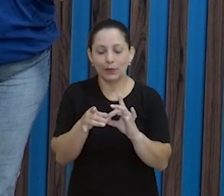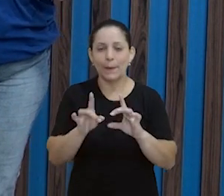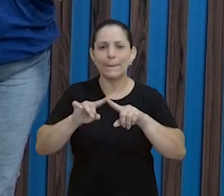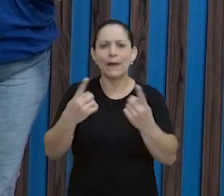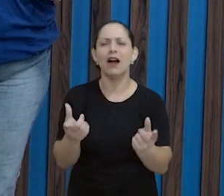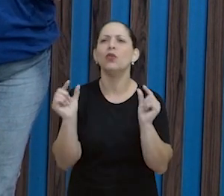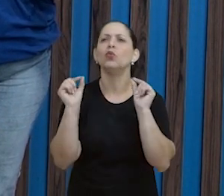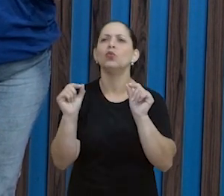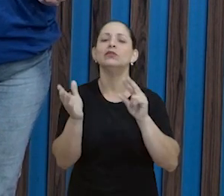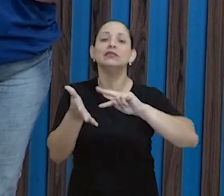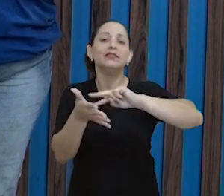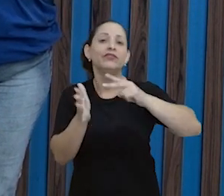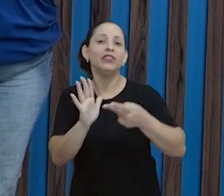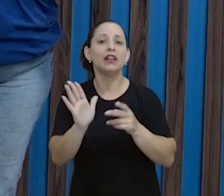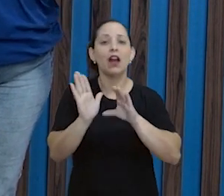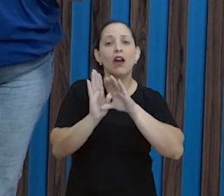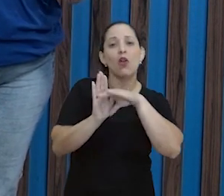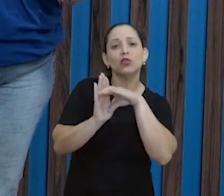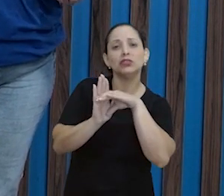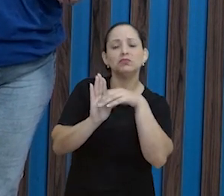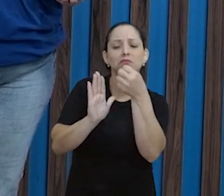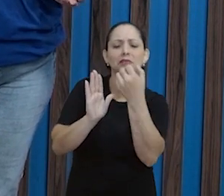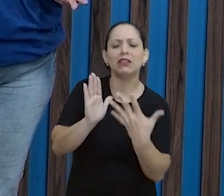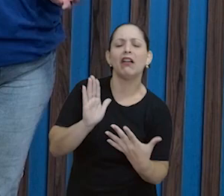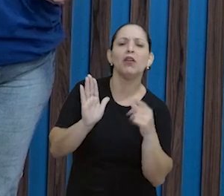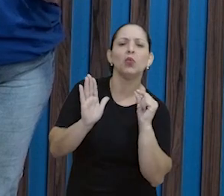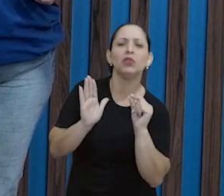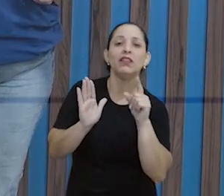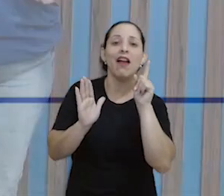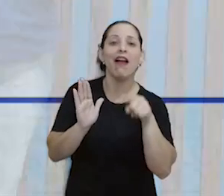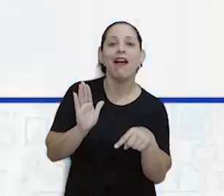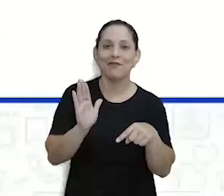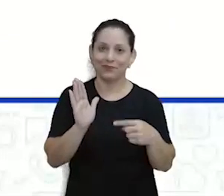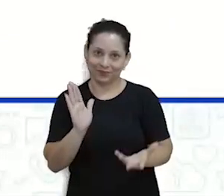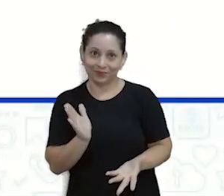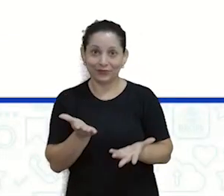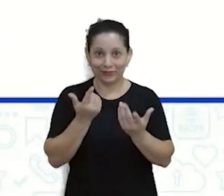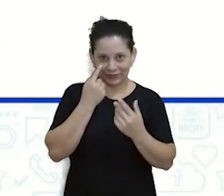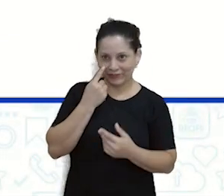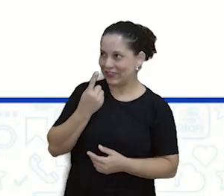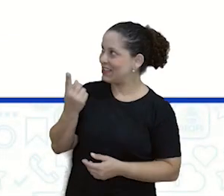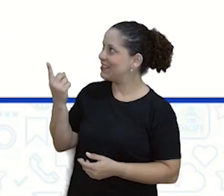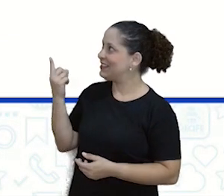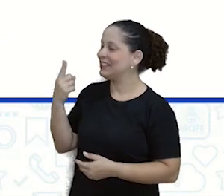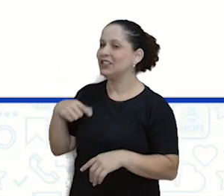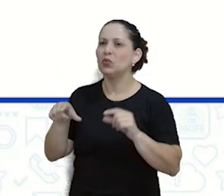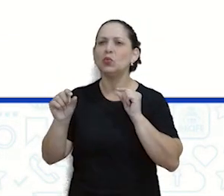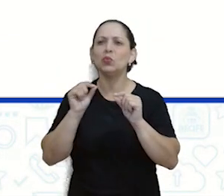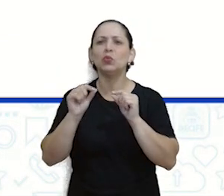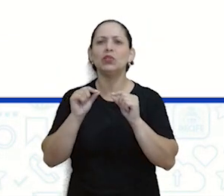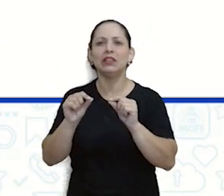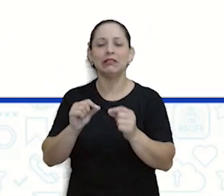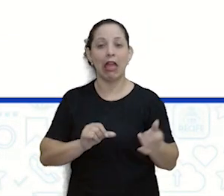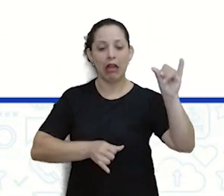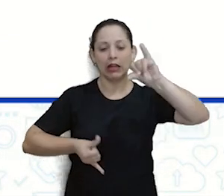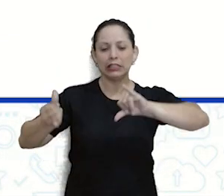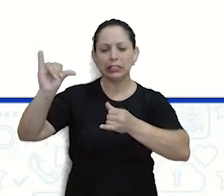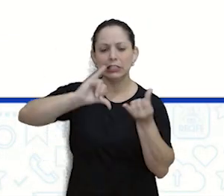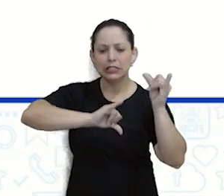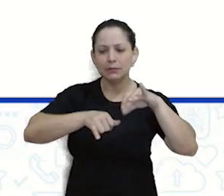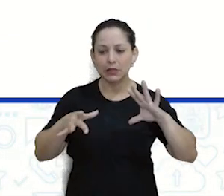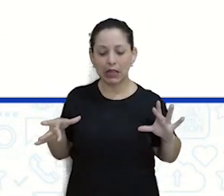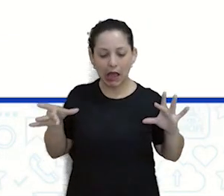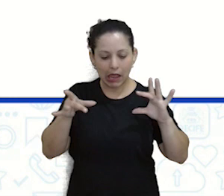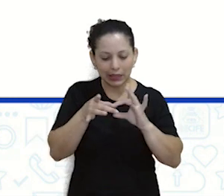de ligação química, né? O que quer dizer ligação química? Então, vamos lá. Ligações químicas. A ligação química, ela